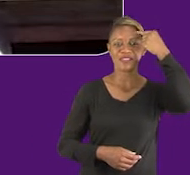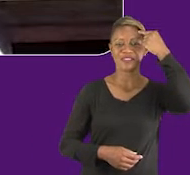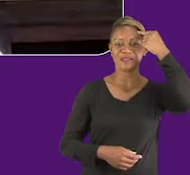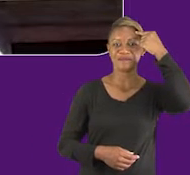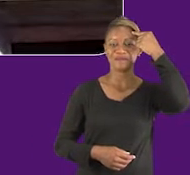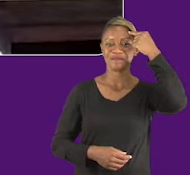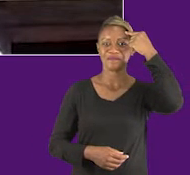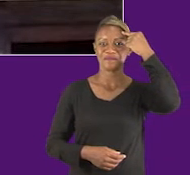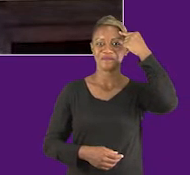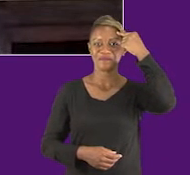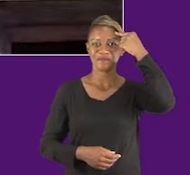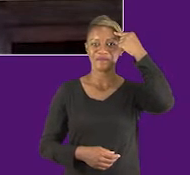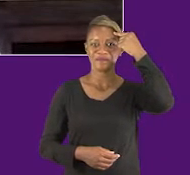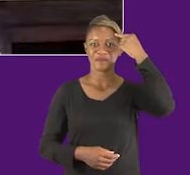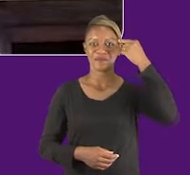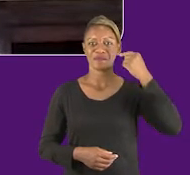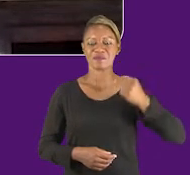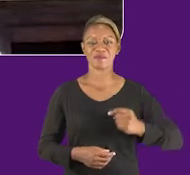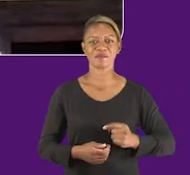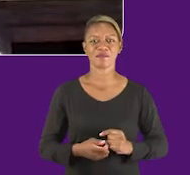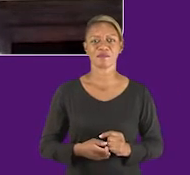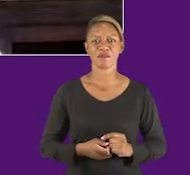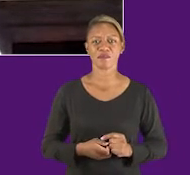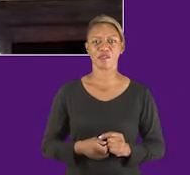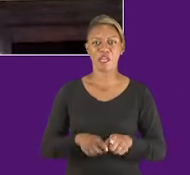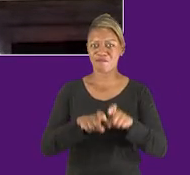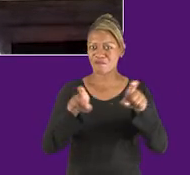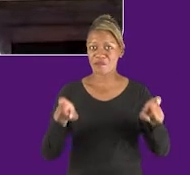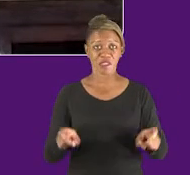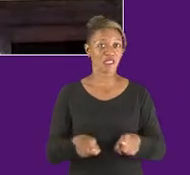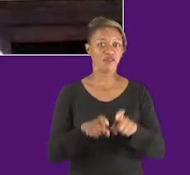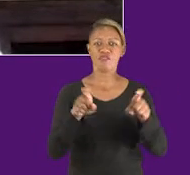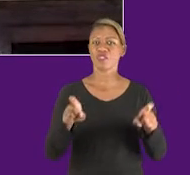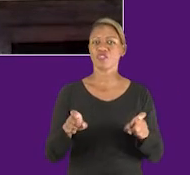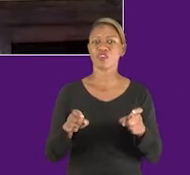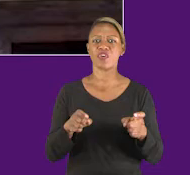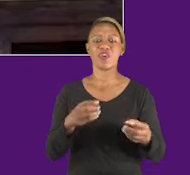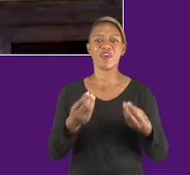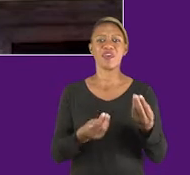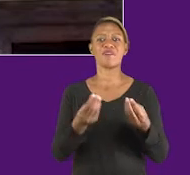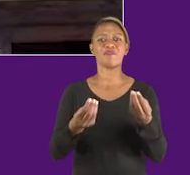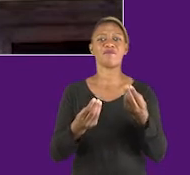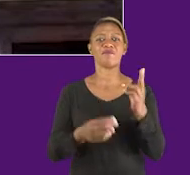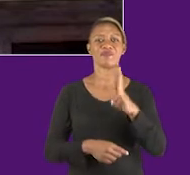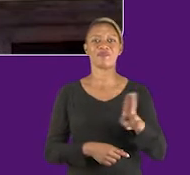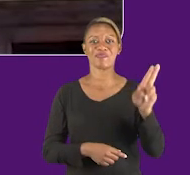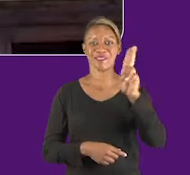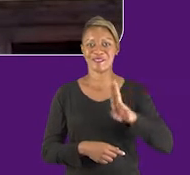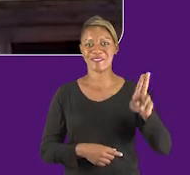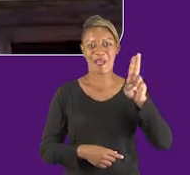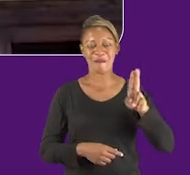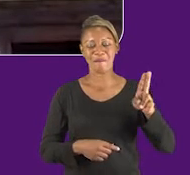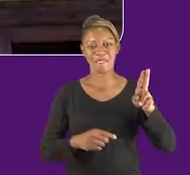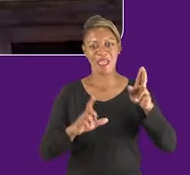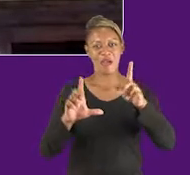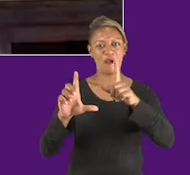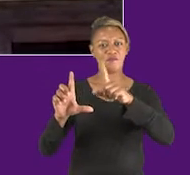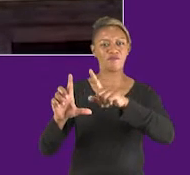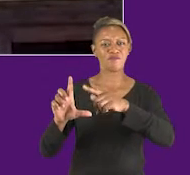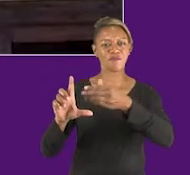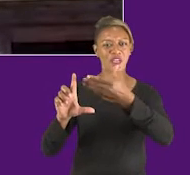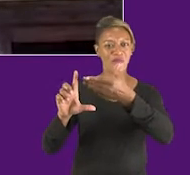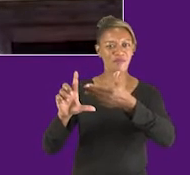design a gente ir no caso de software especificamente a gente Oi Nilza interface a gente pensa na tela por exemplo